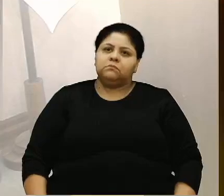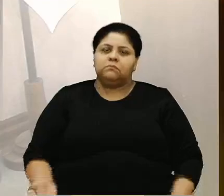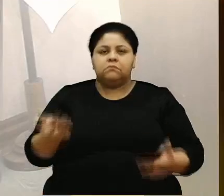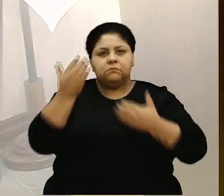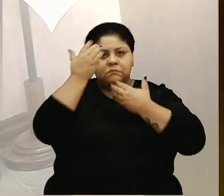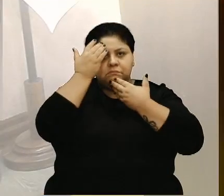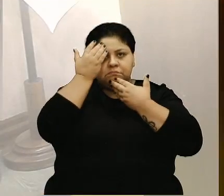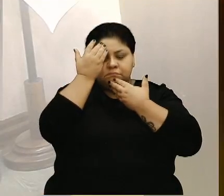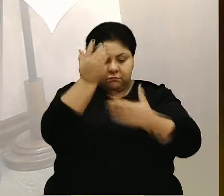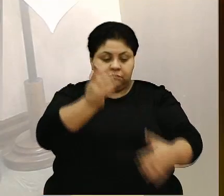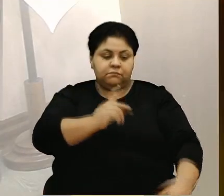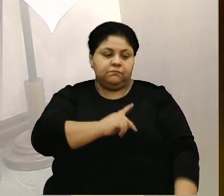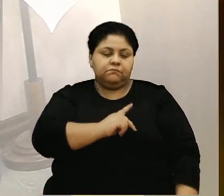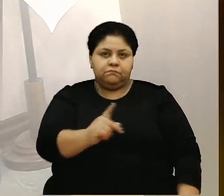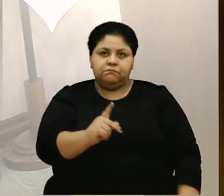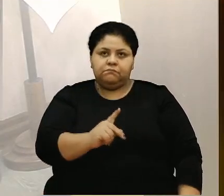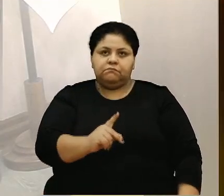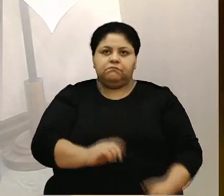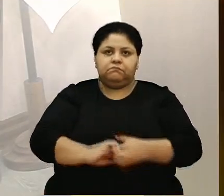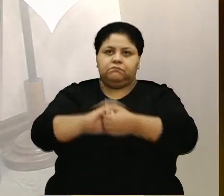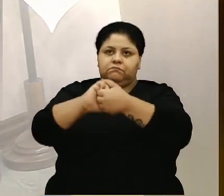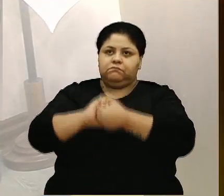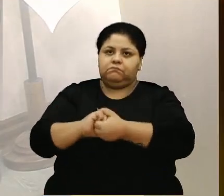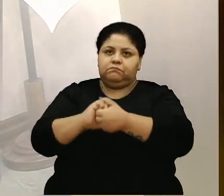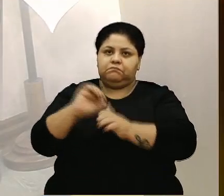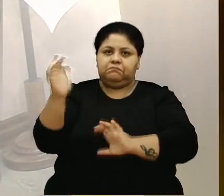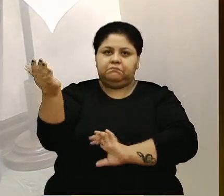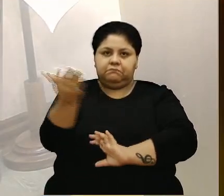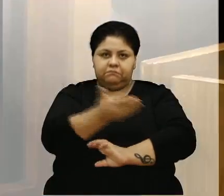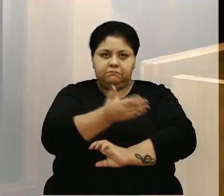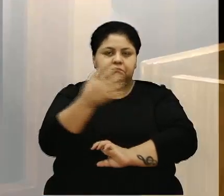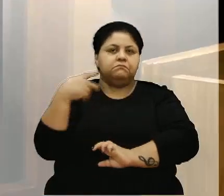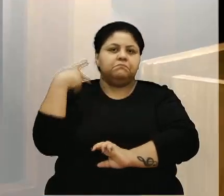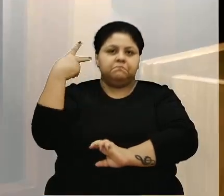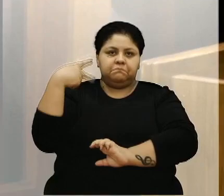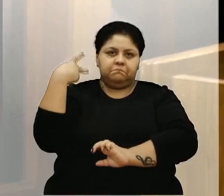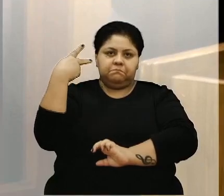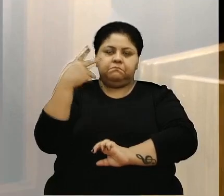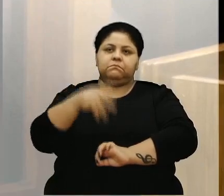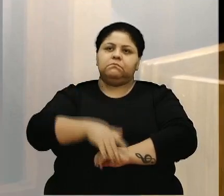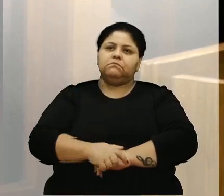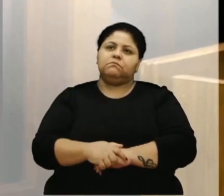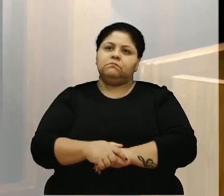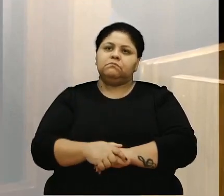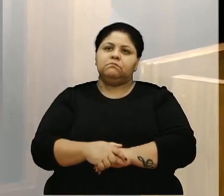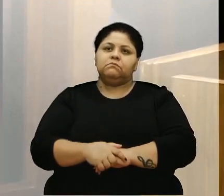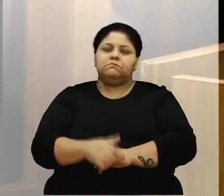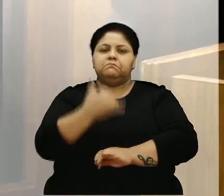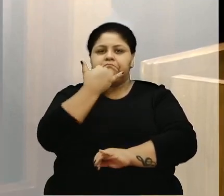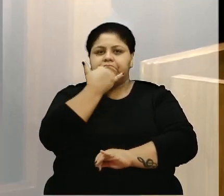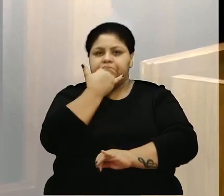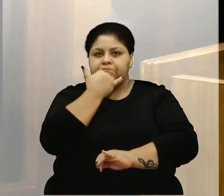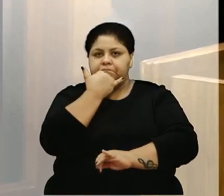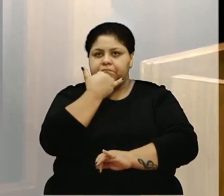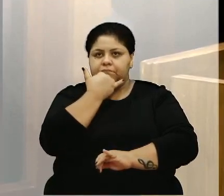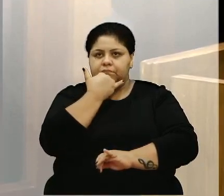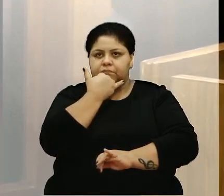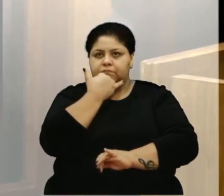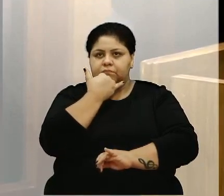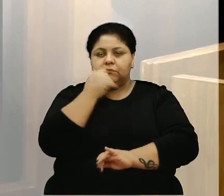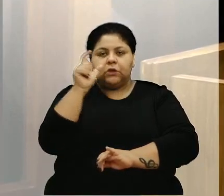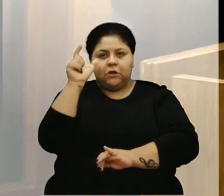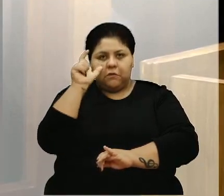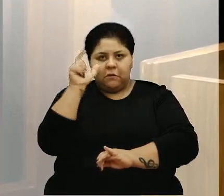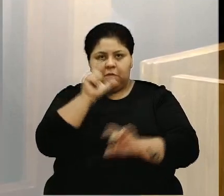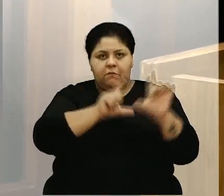Do presidente, cumprimento nobres colegas, vereador. Desculpe, você que nos assiste através da